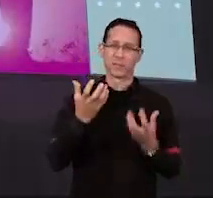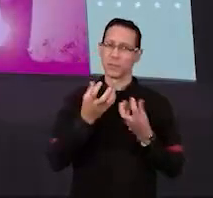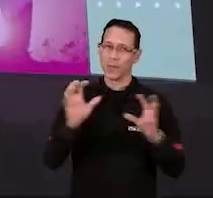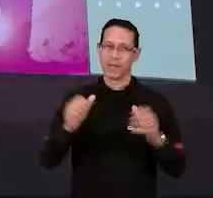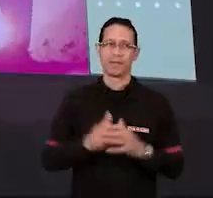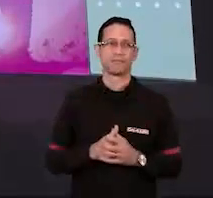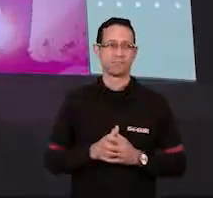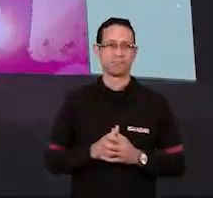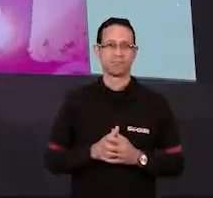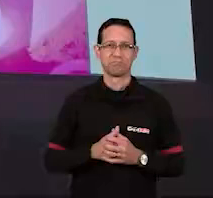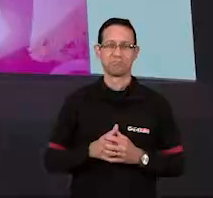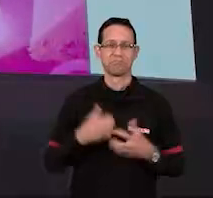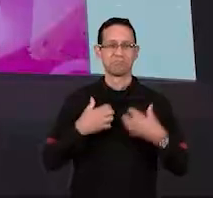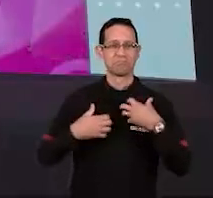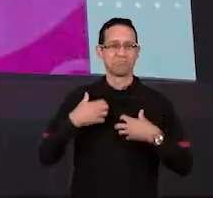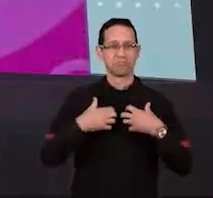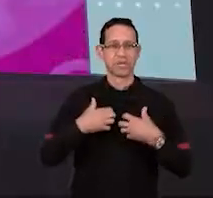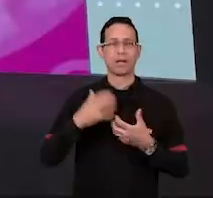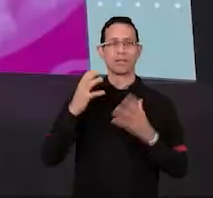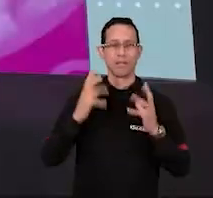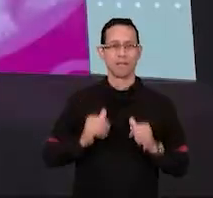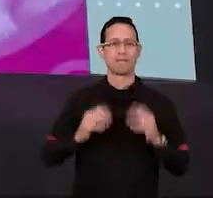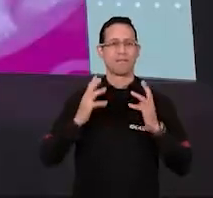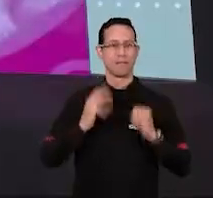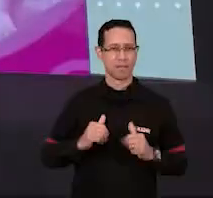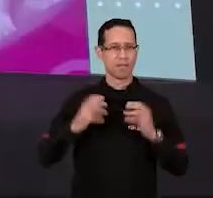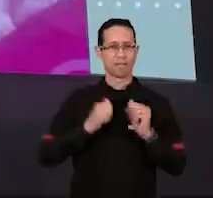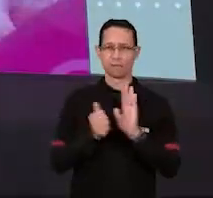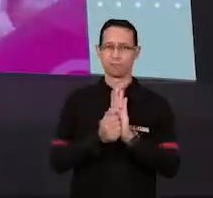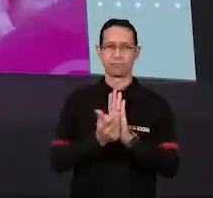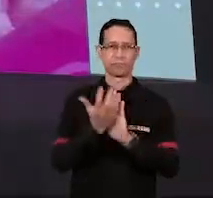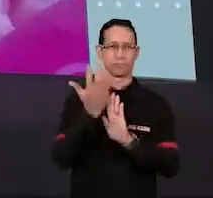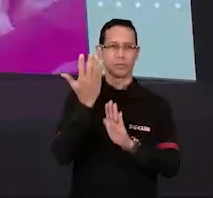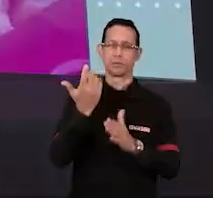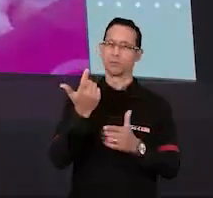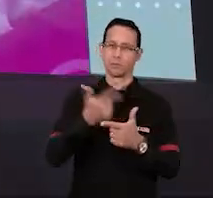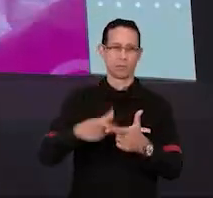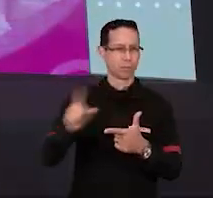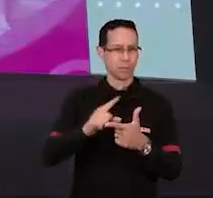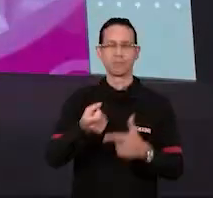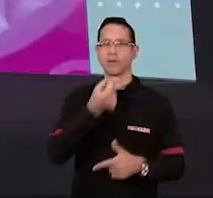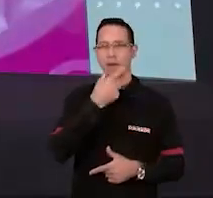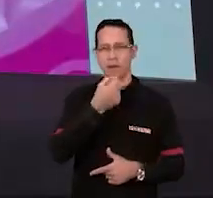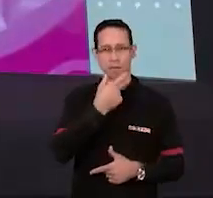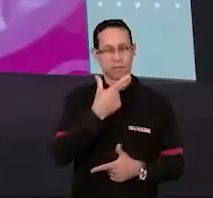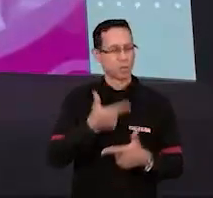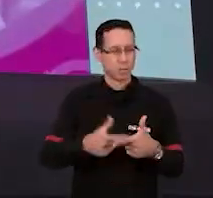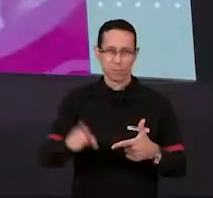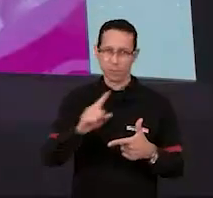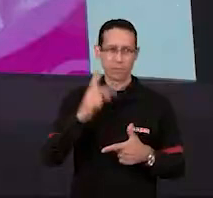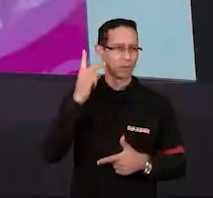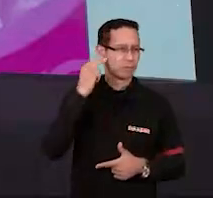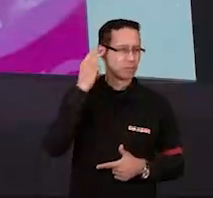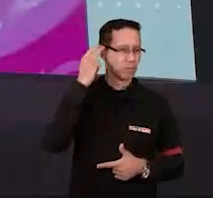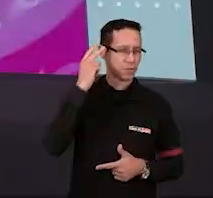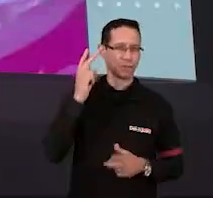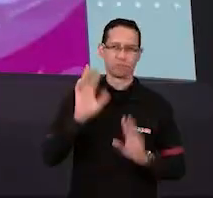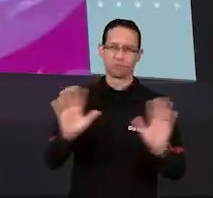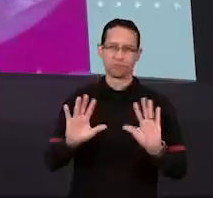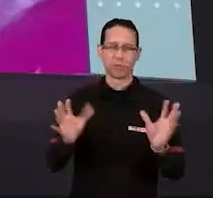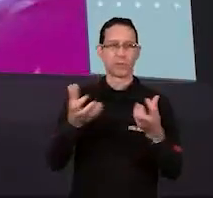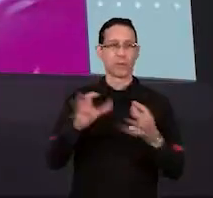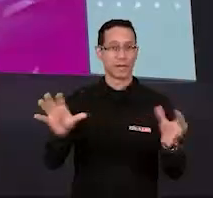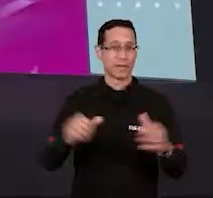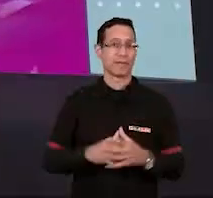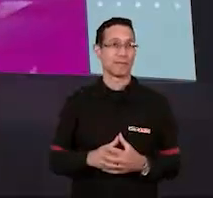se incomoda que eu precise lavar essa orelha quantas vezes, nem medicar quantas vezes for. Então, é um animal também que é encaminhado